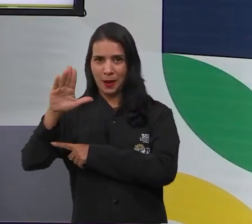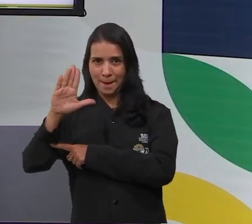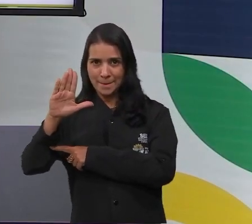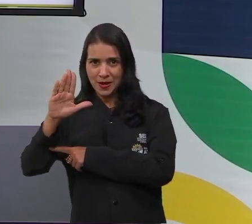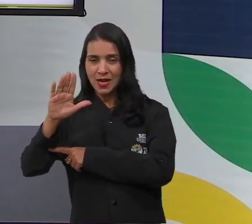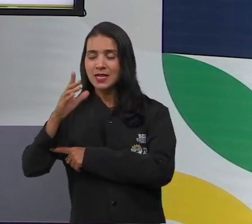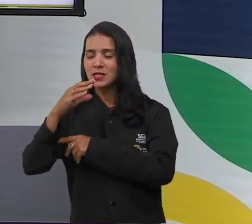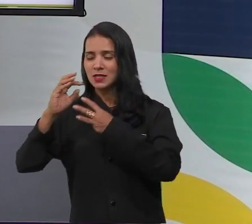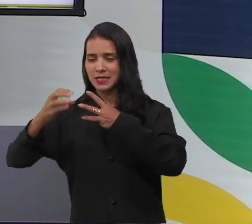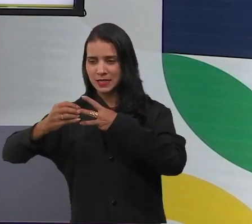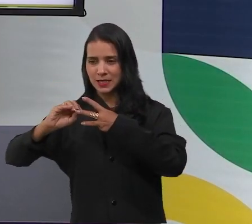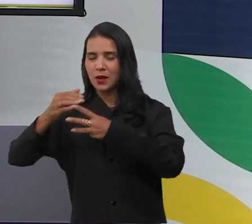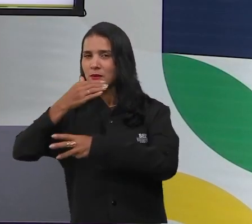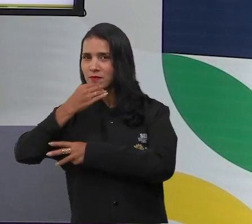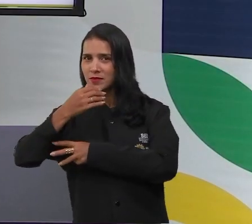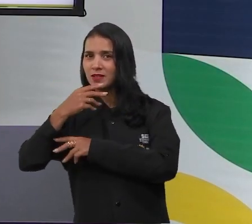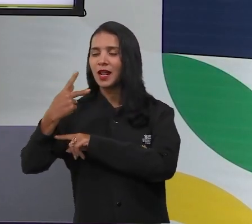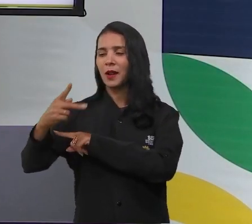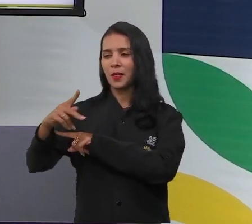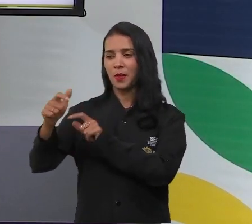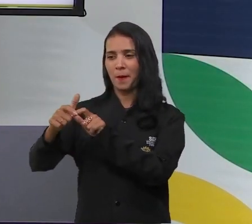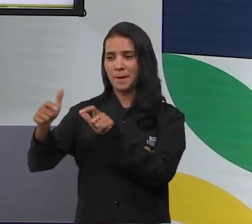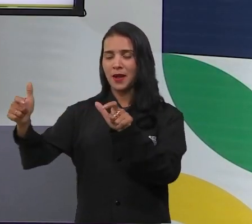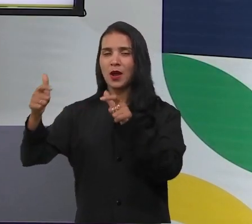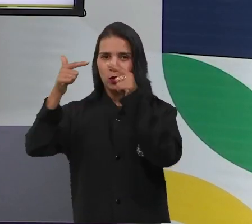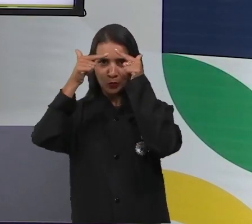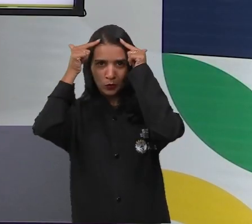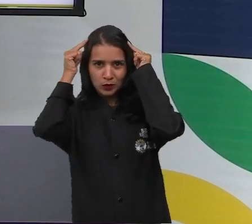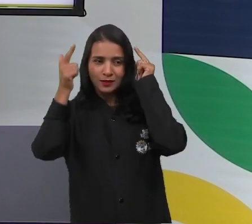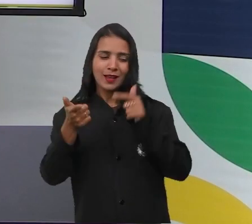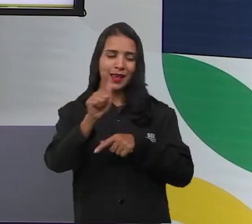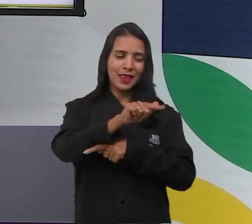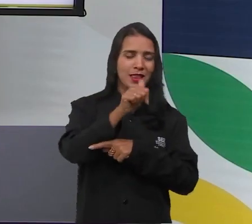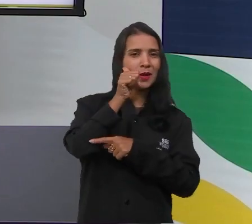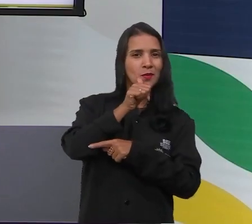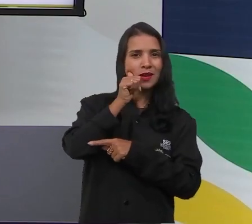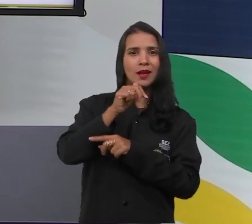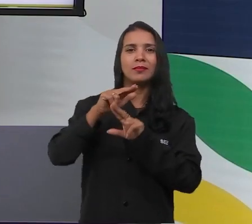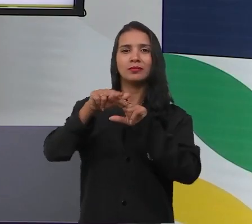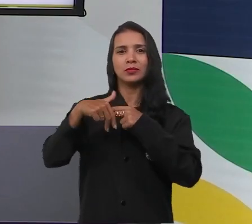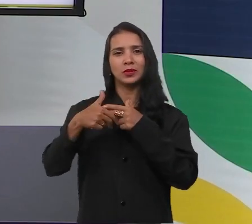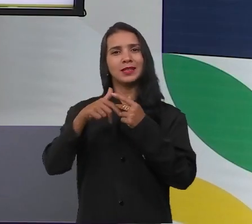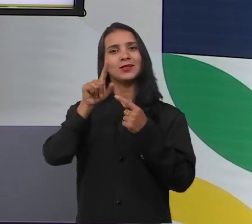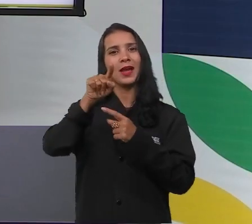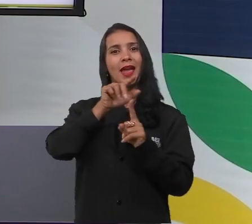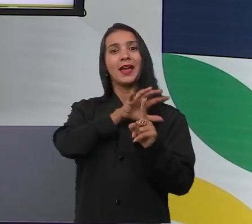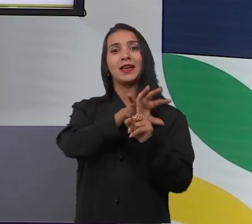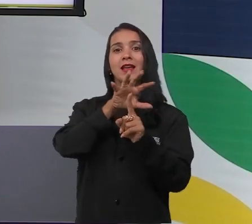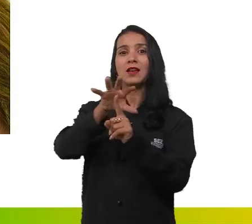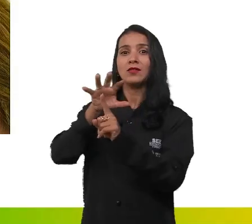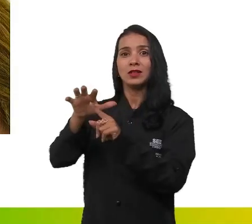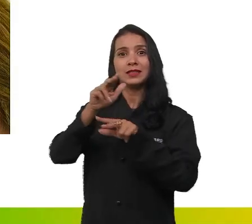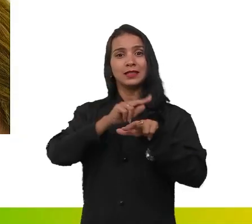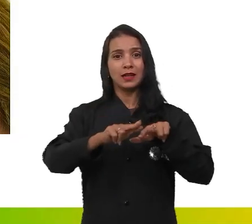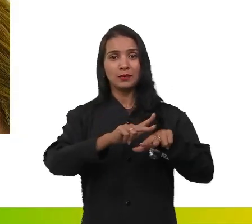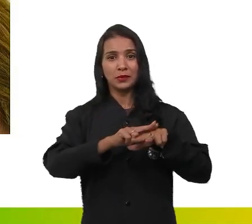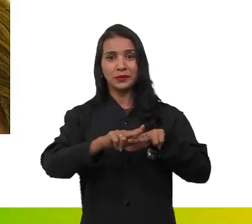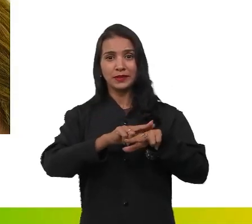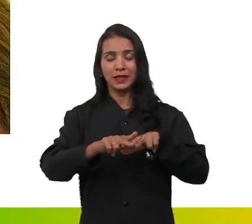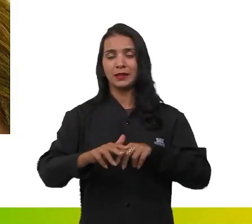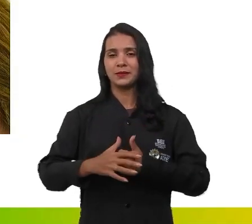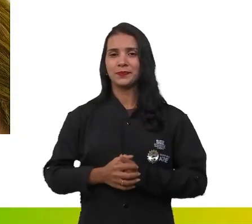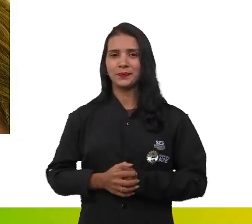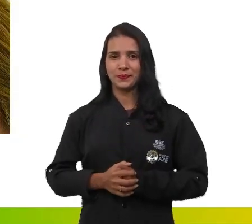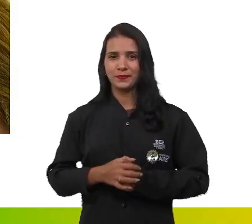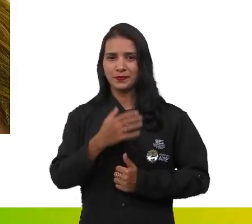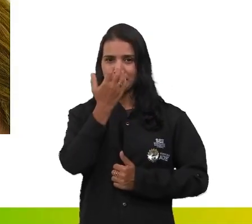mais. Na mulher tem menos? Então vai ser diferente. É por isso que o nome é herança influenciada pelo sexo. Tá ok? Então